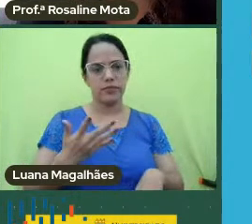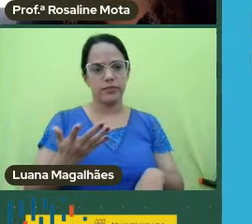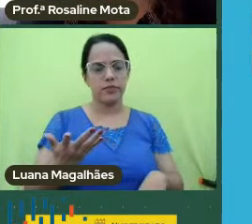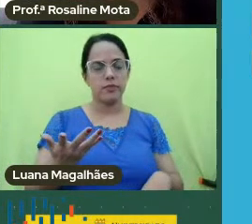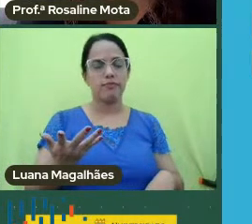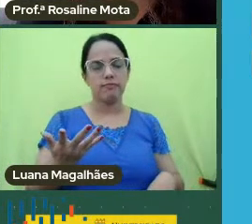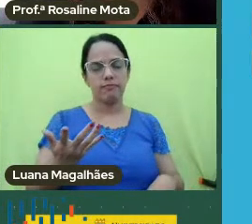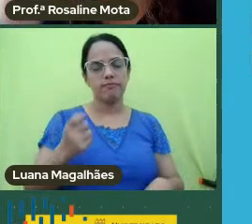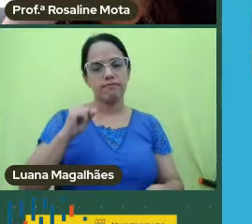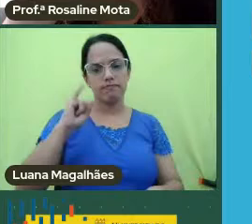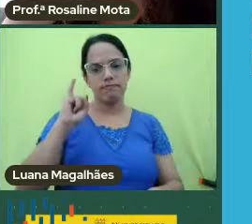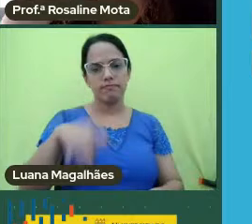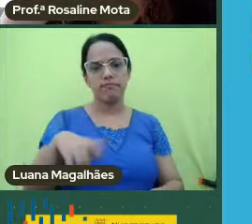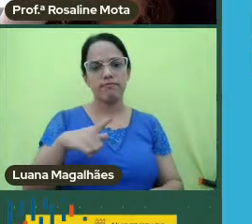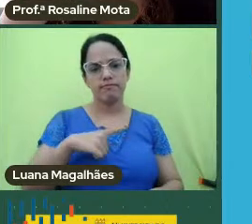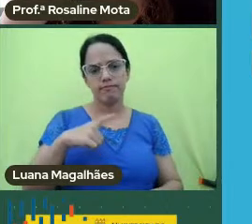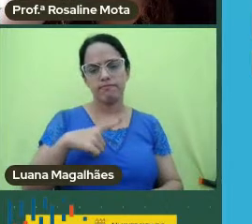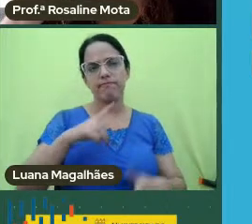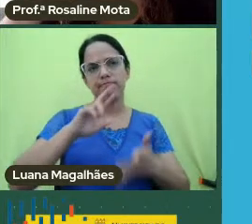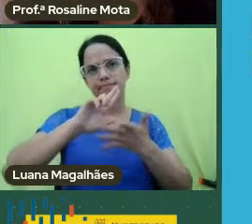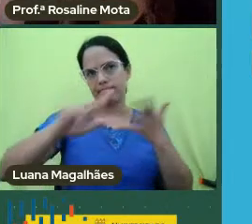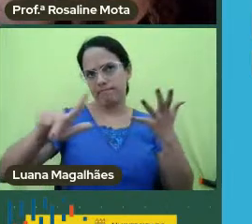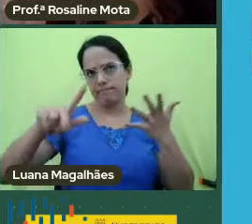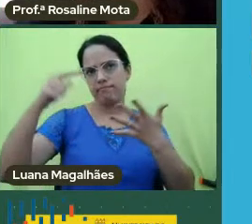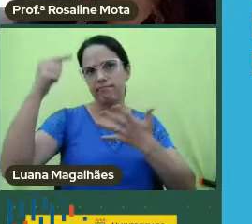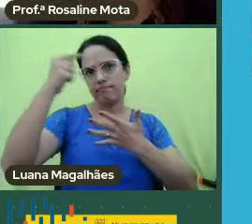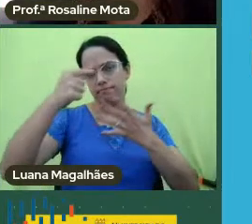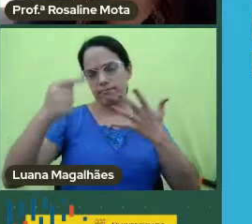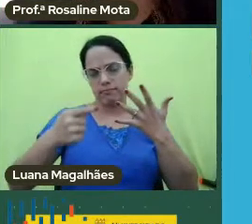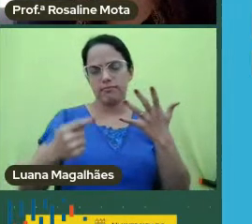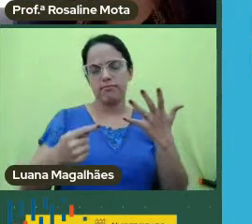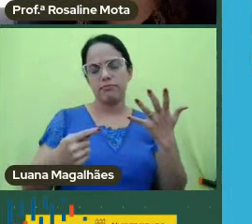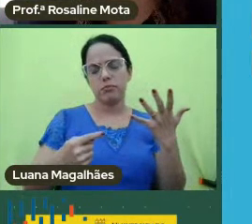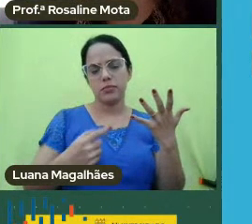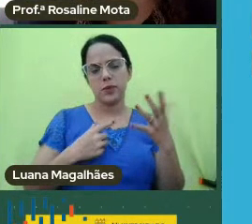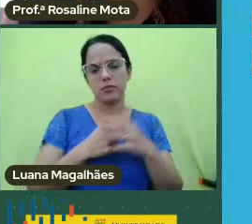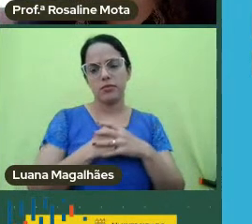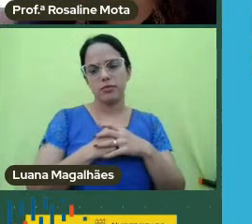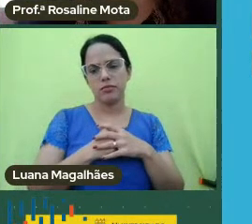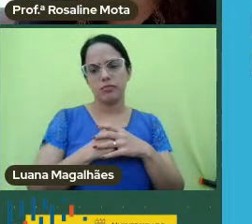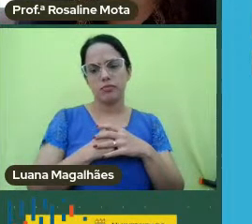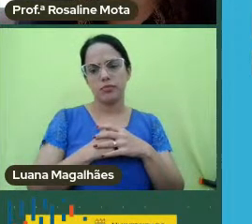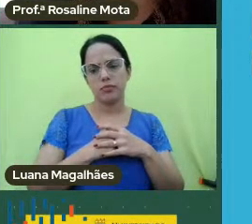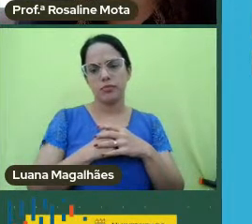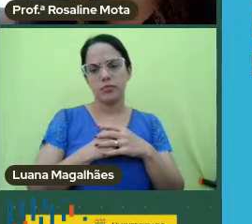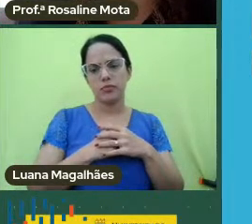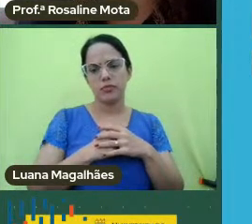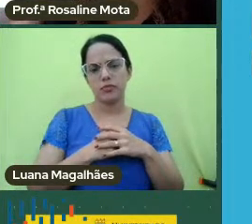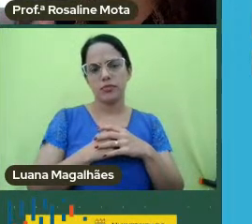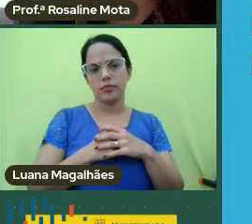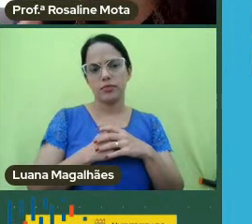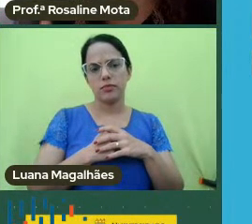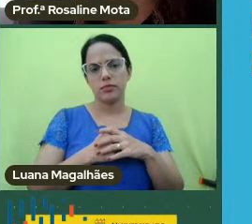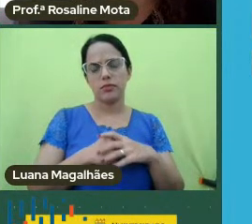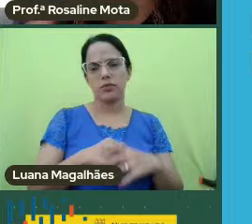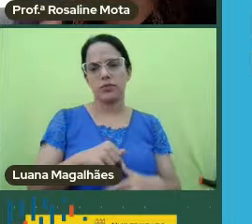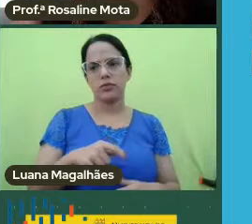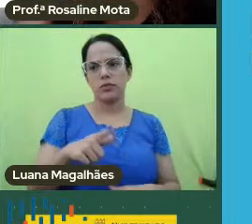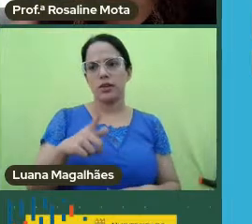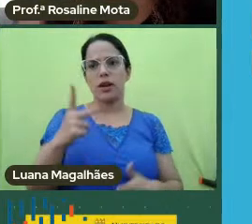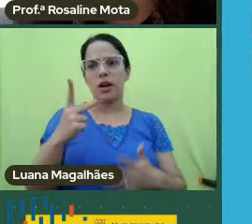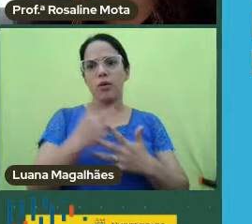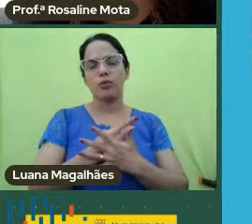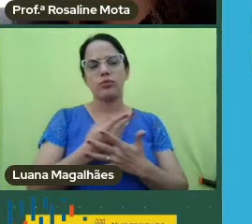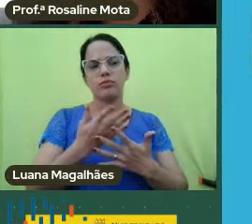a diversos fatores, e talvez o fator preponderante seja a dinâmica, a